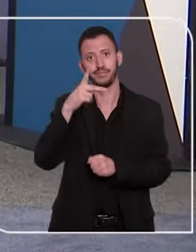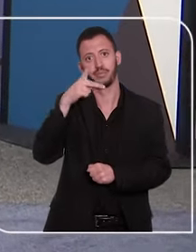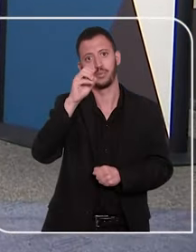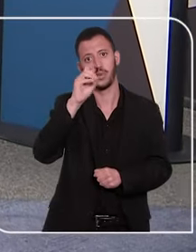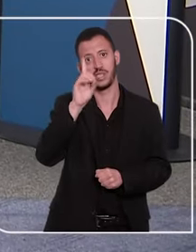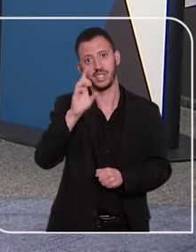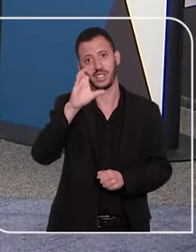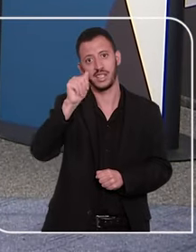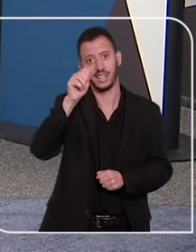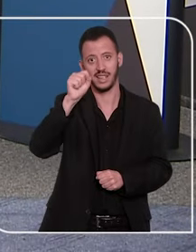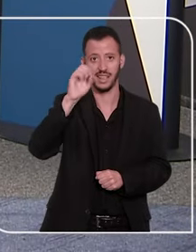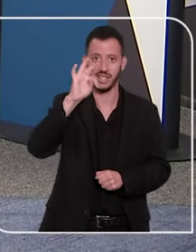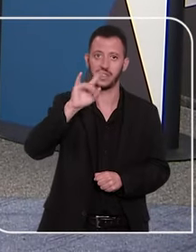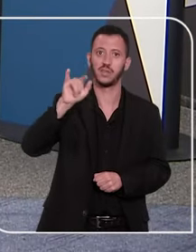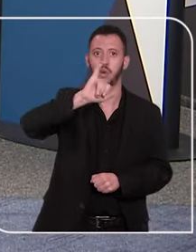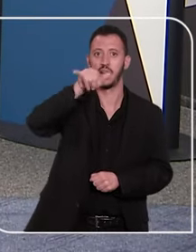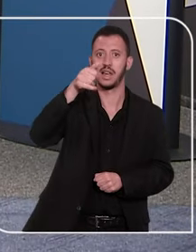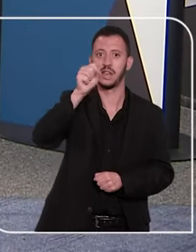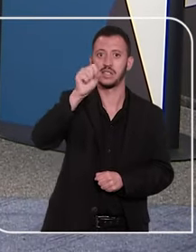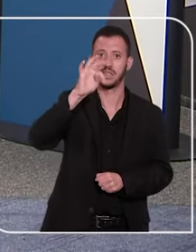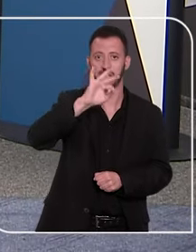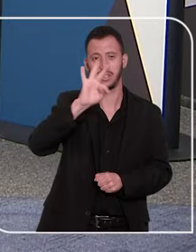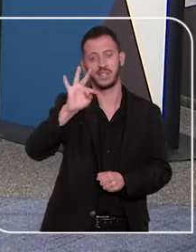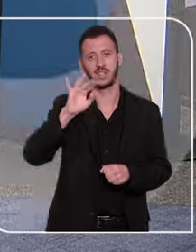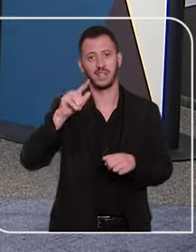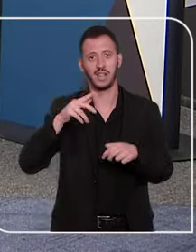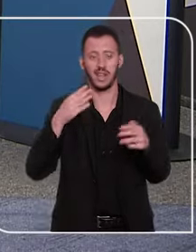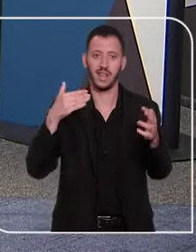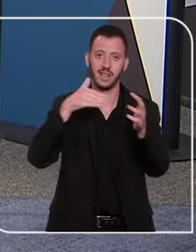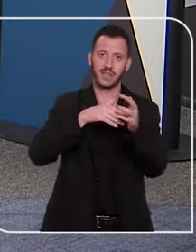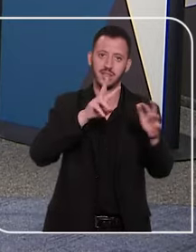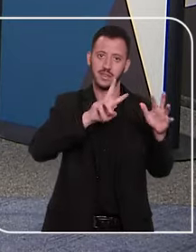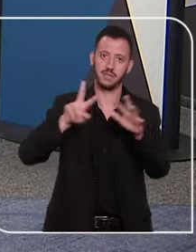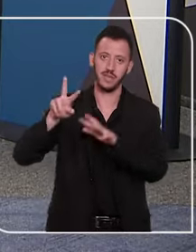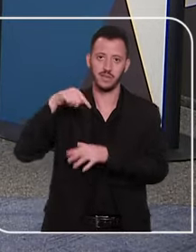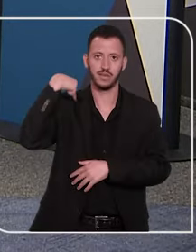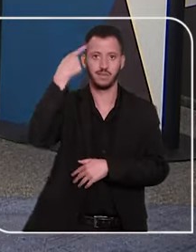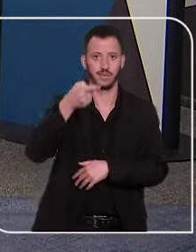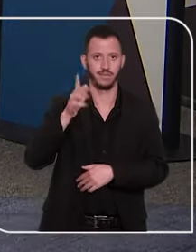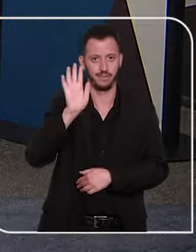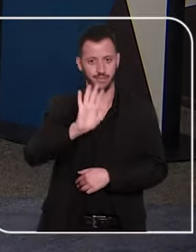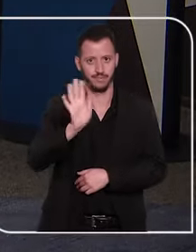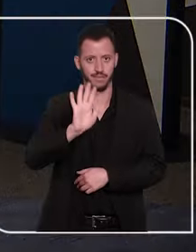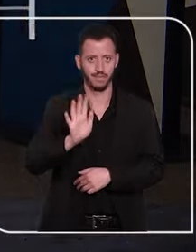e podcast do STJ até semana que vem tchau tchau